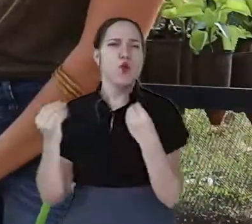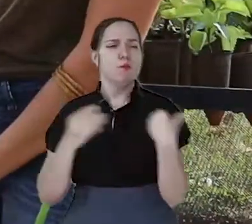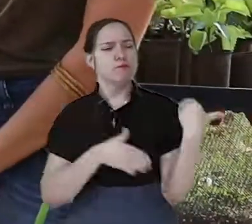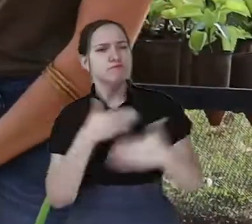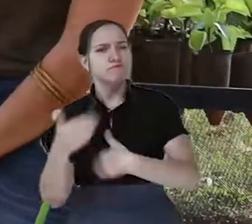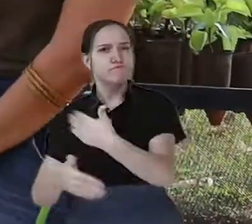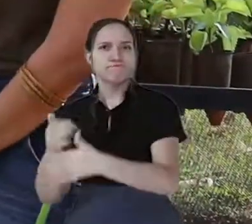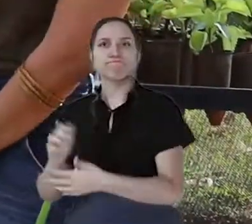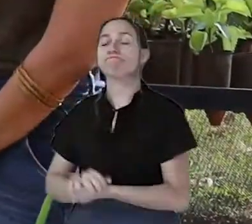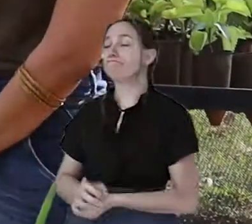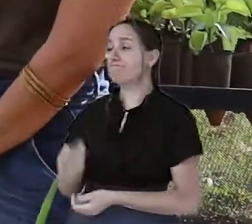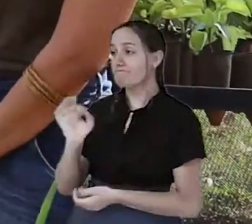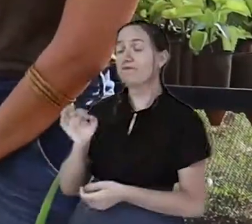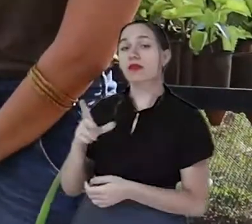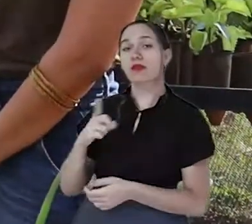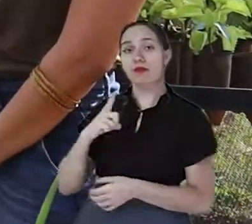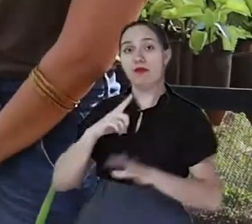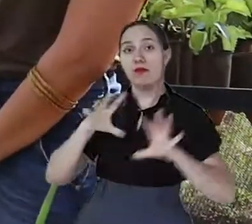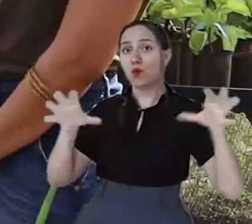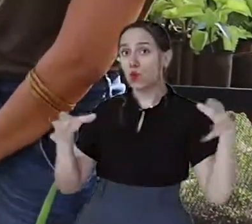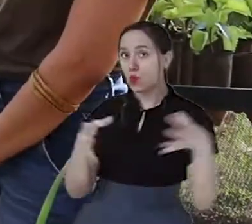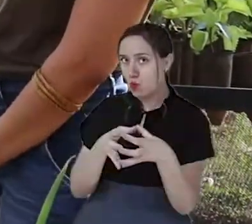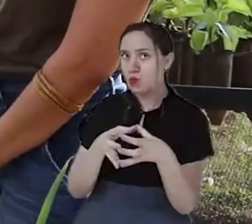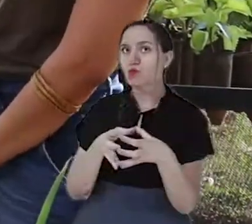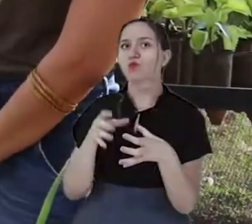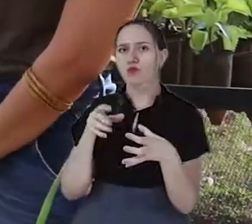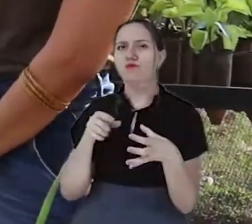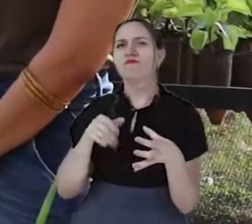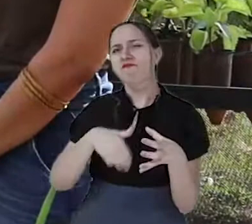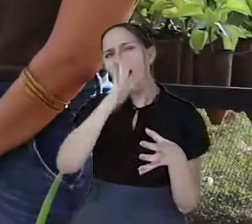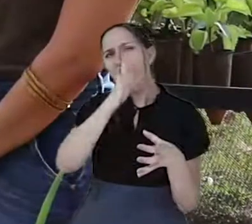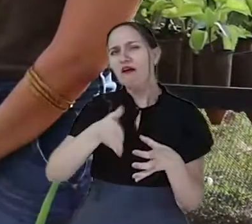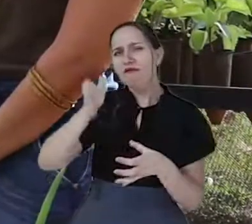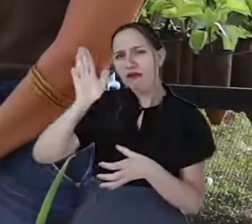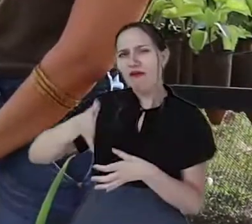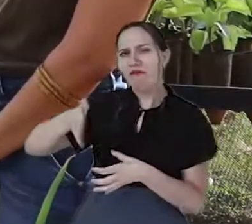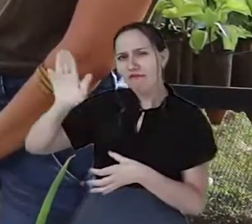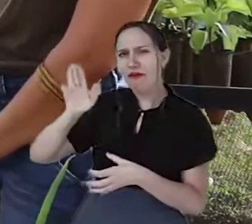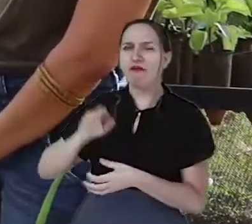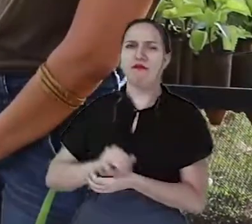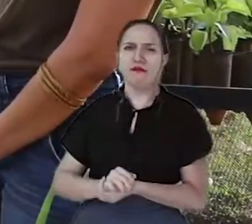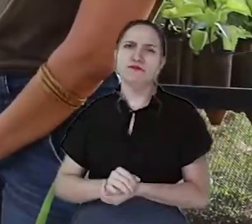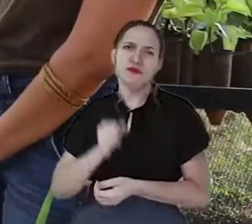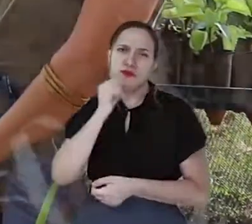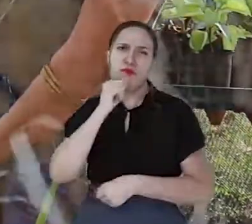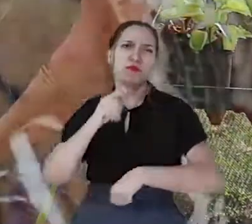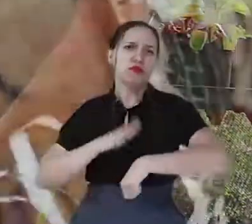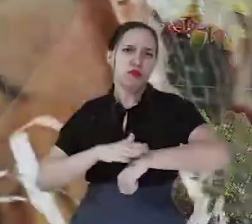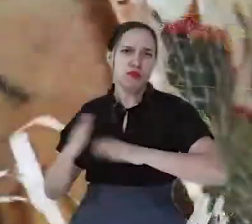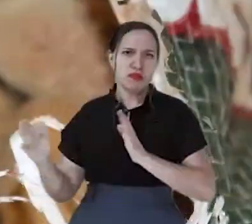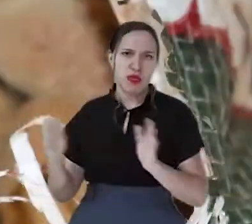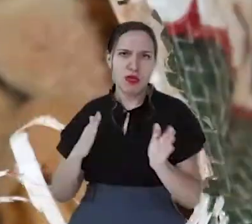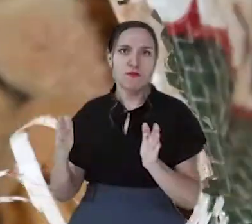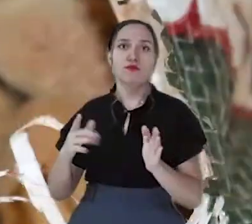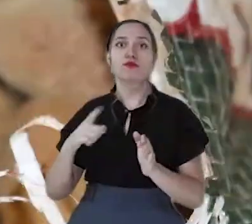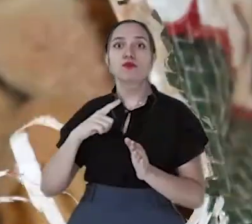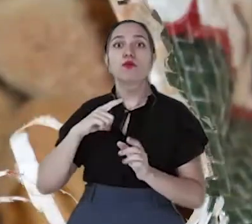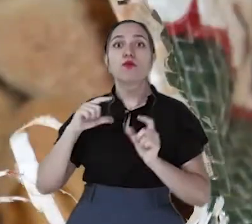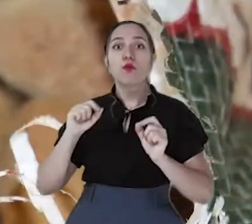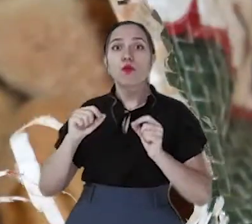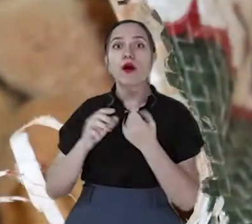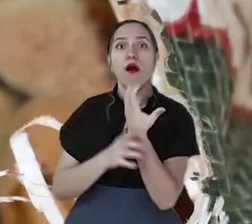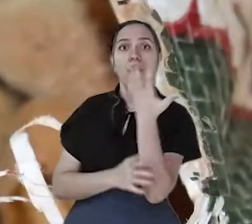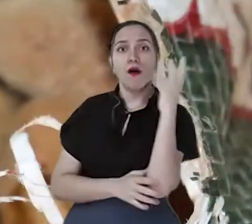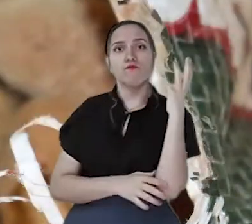nossa equipe, a gente vai para campo, então em determinada época do ano, as épocas certas, nós fazemos as coletas. Então faz-se a coleta da